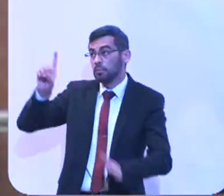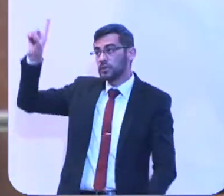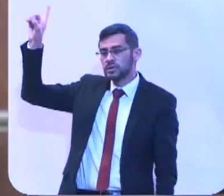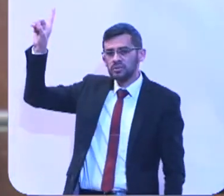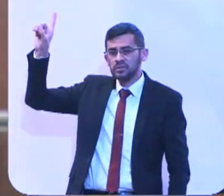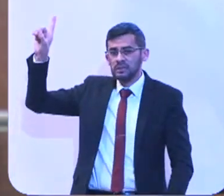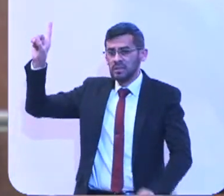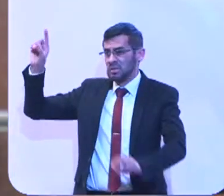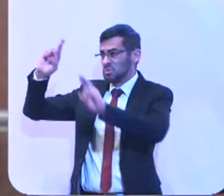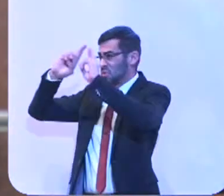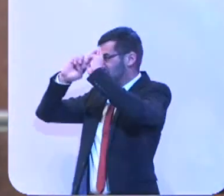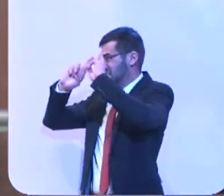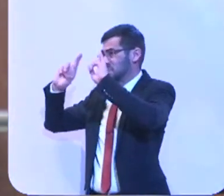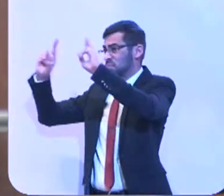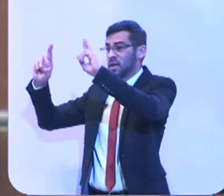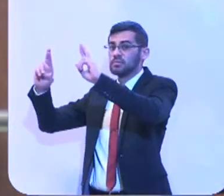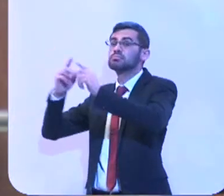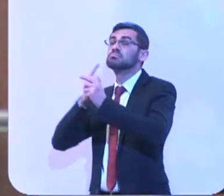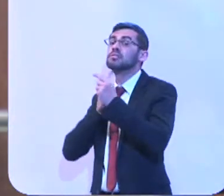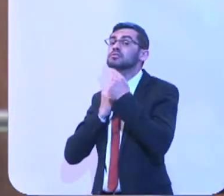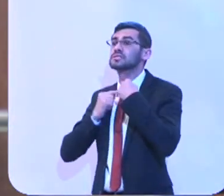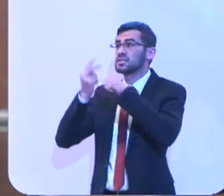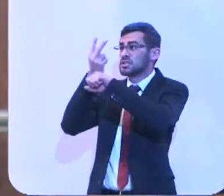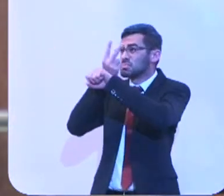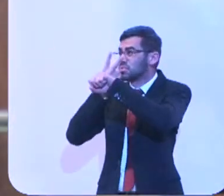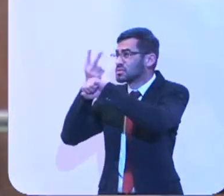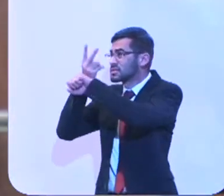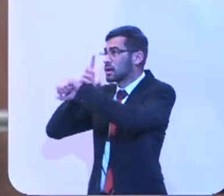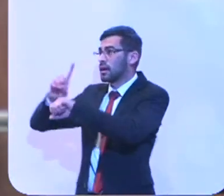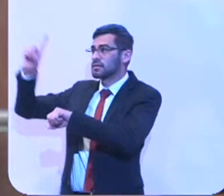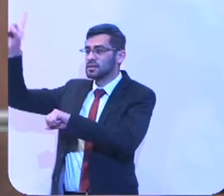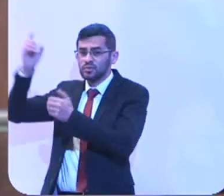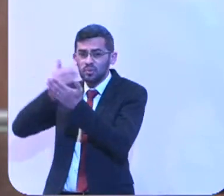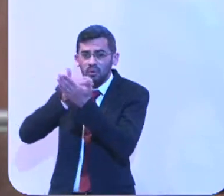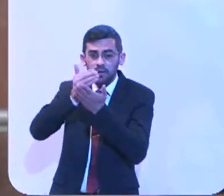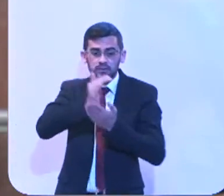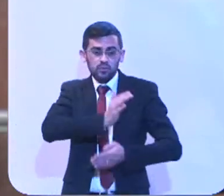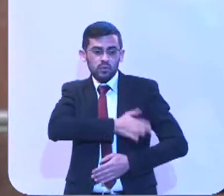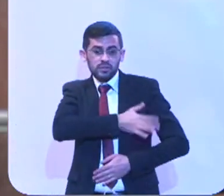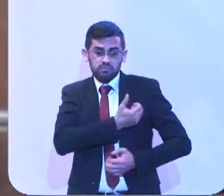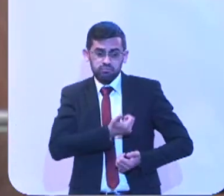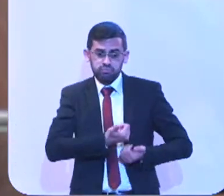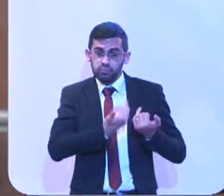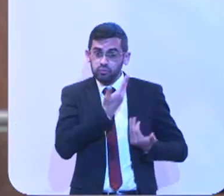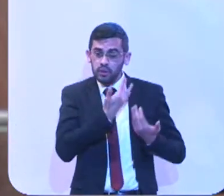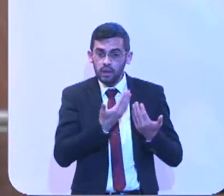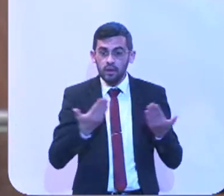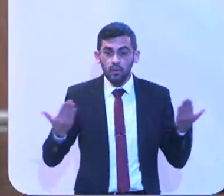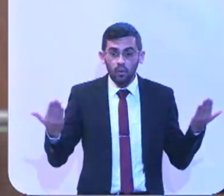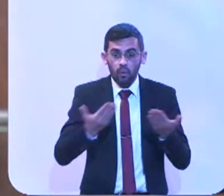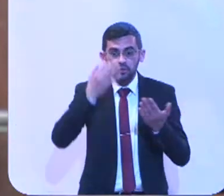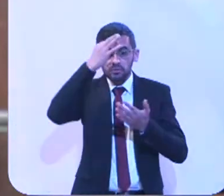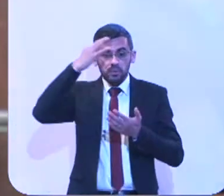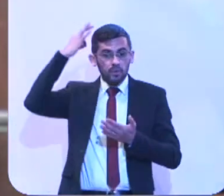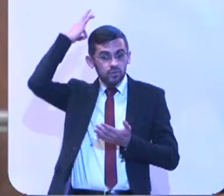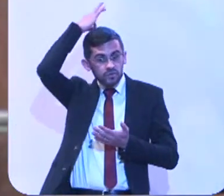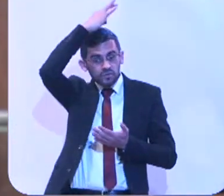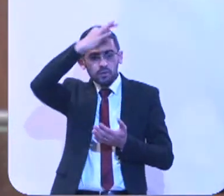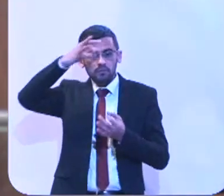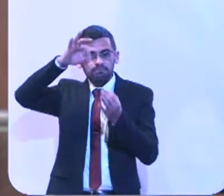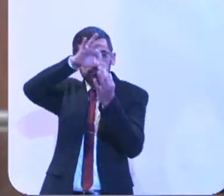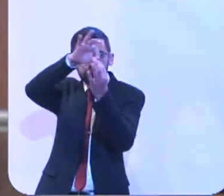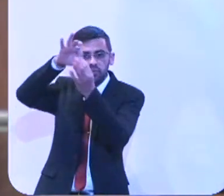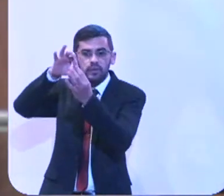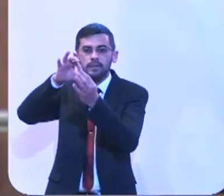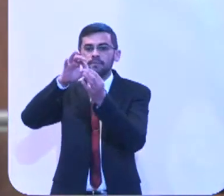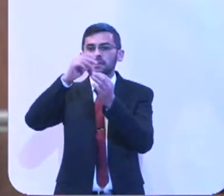Uma devoção, uma fome da palavra de Deus surge no nosso coração. Hoje o Espírito vai soprar dentro das